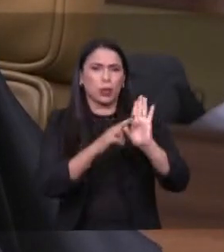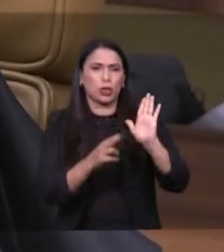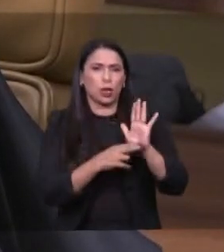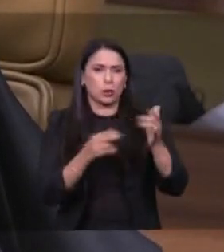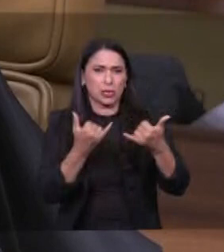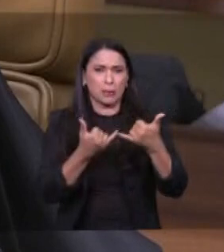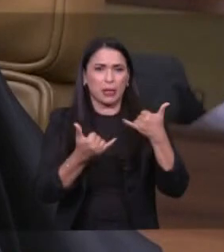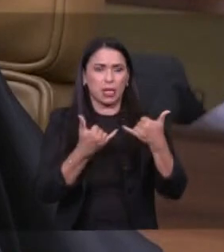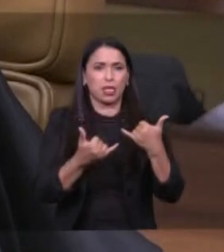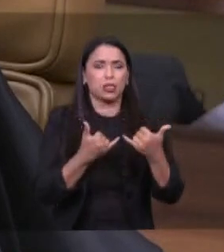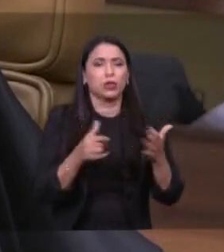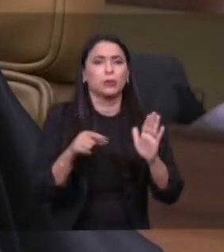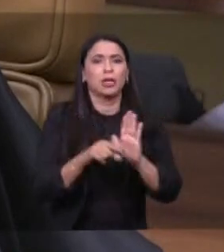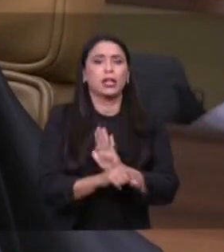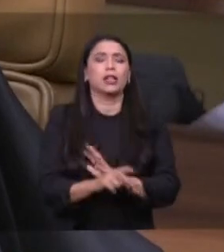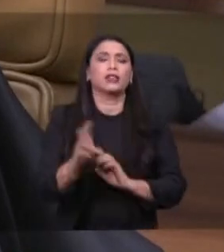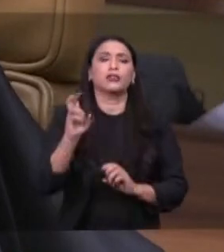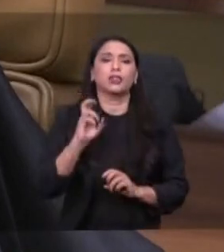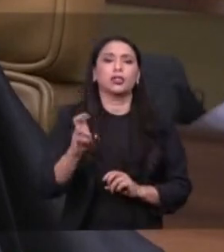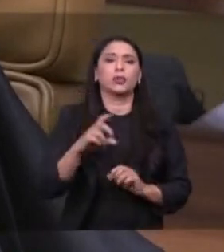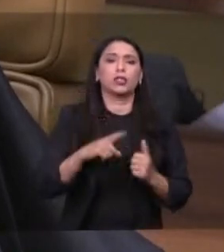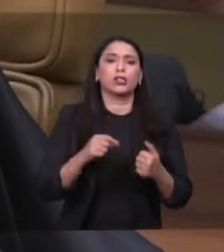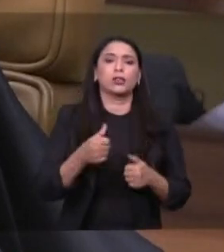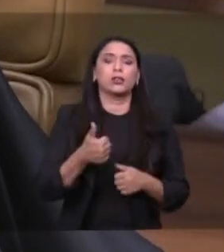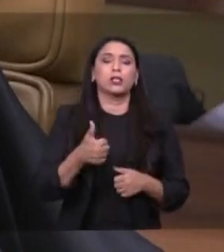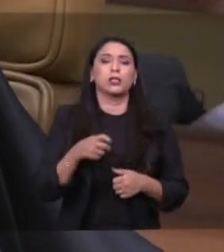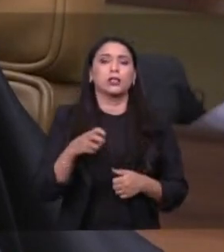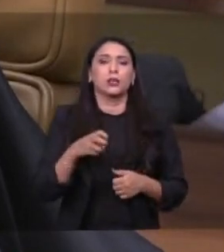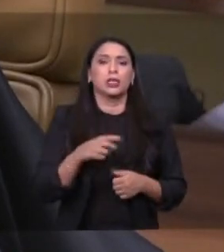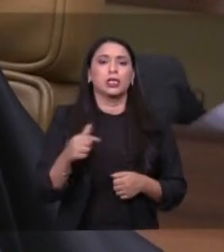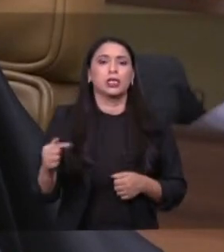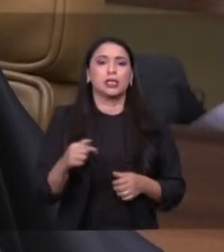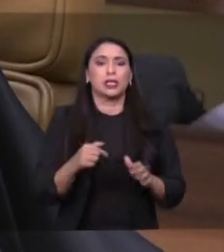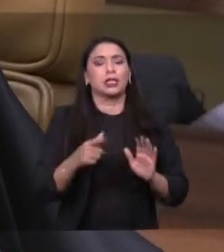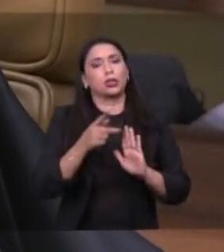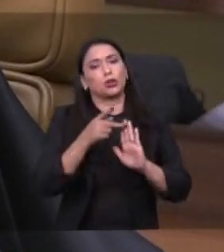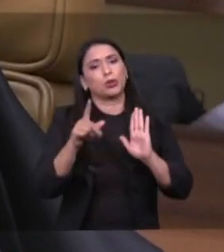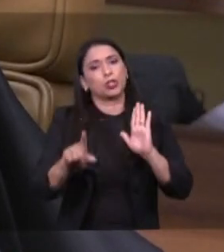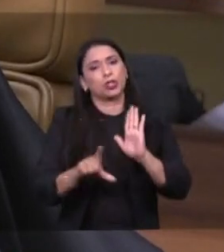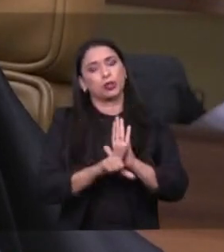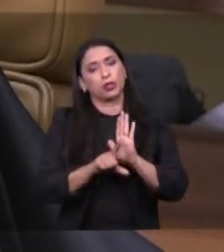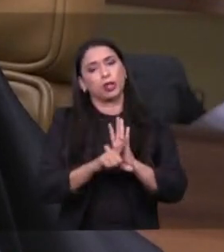ao parágrafo 5º do artigo 157 constou do projeto de lei